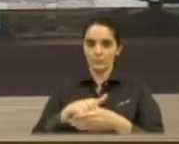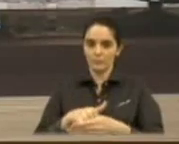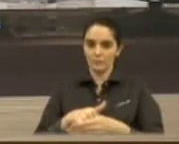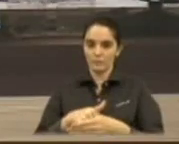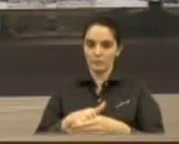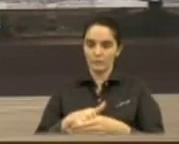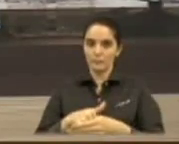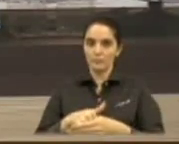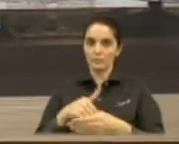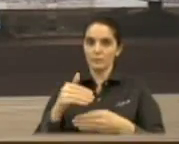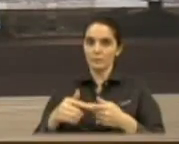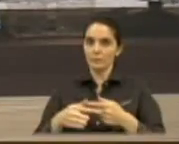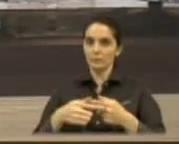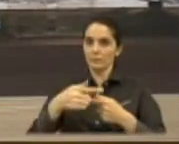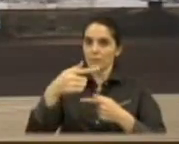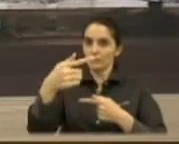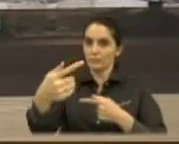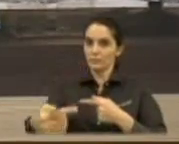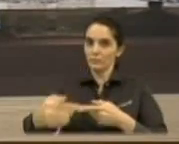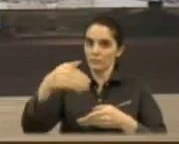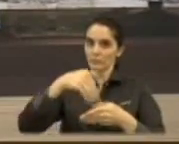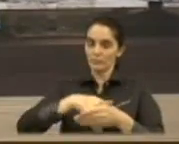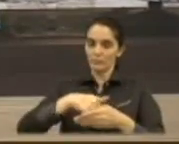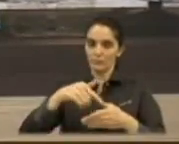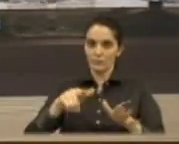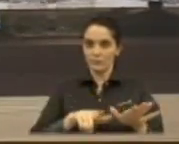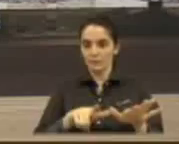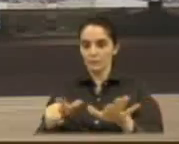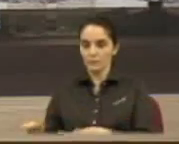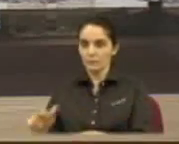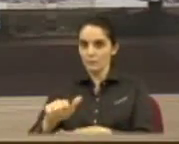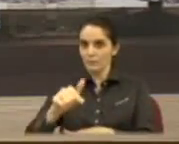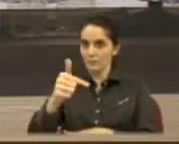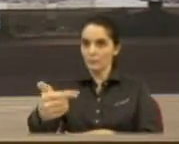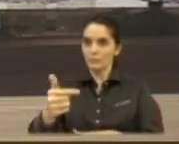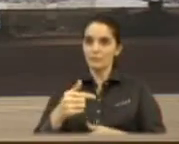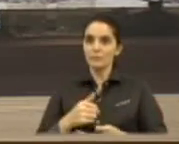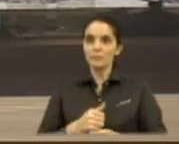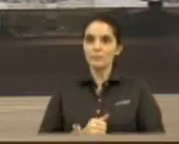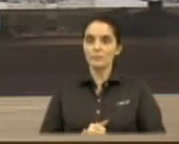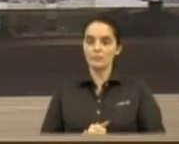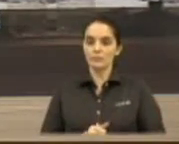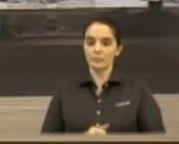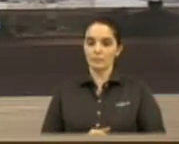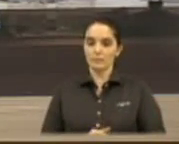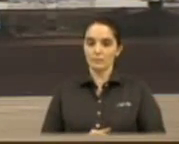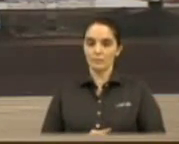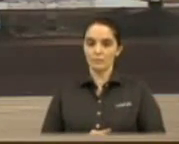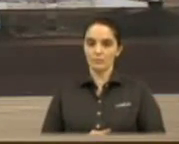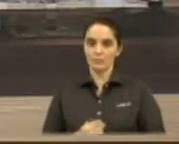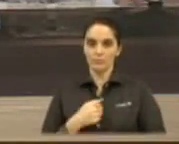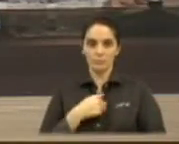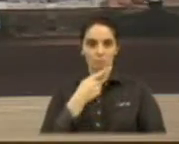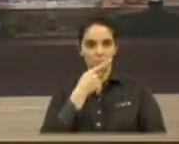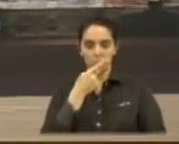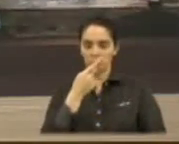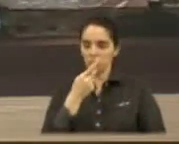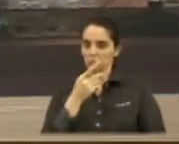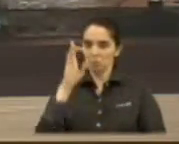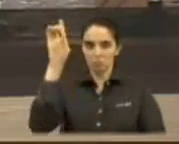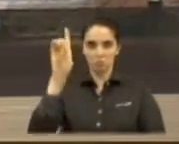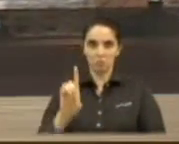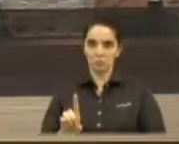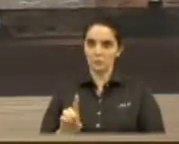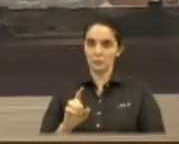da moção e votarmos na semana que vem. Semana que vem, não estou cerceando o direito de nenhum